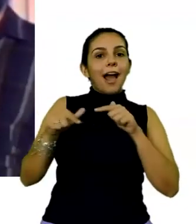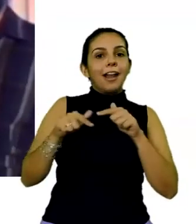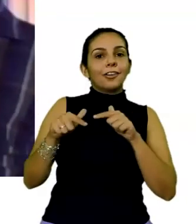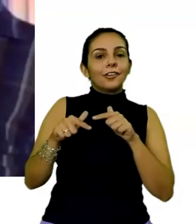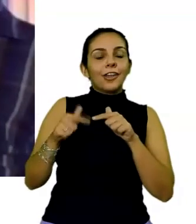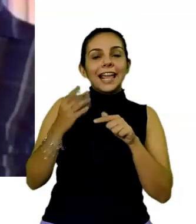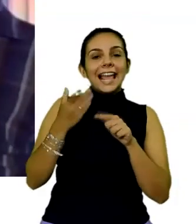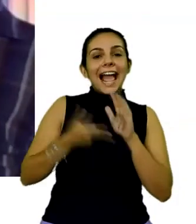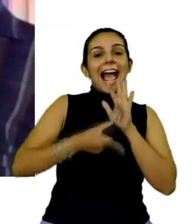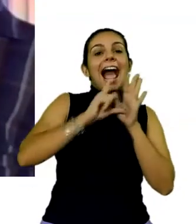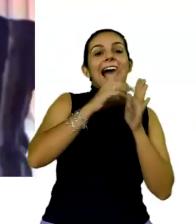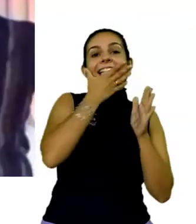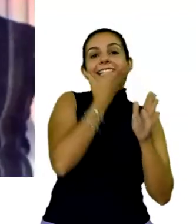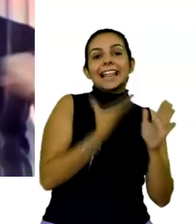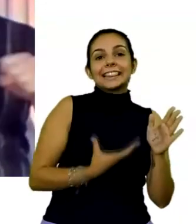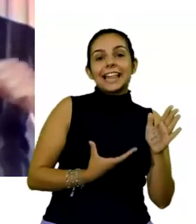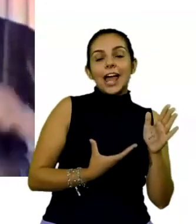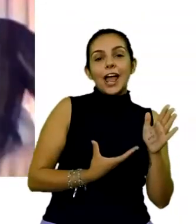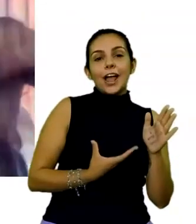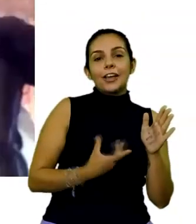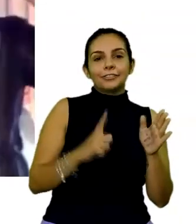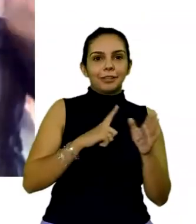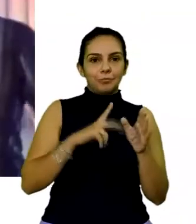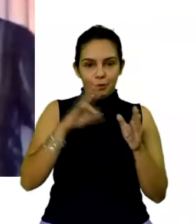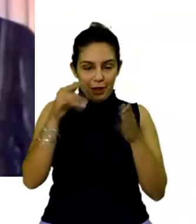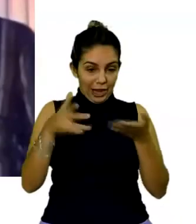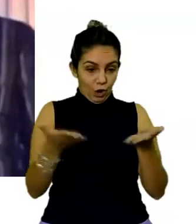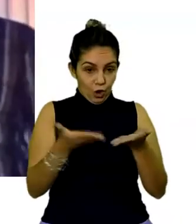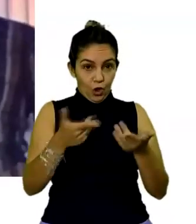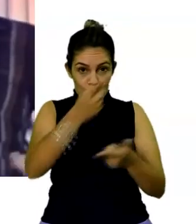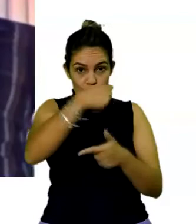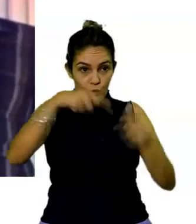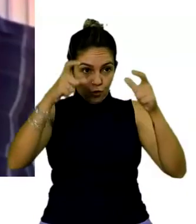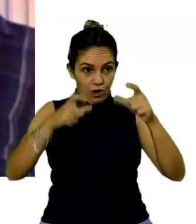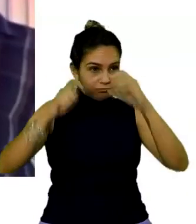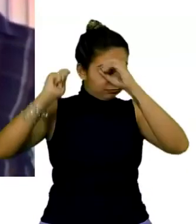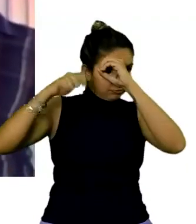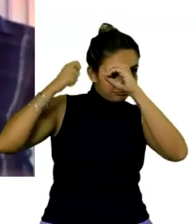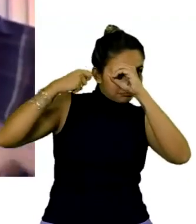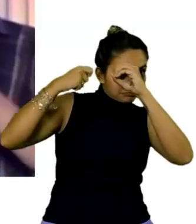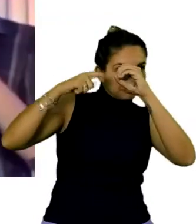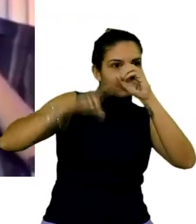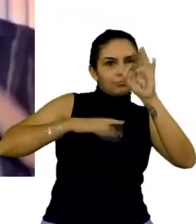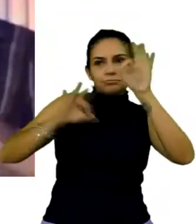Natal acontecer. Aqui nós temos câmeras, temos iluminação, temos técnicos de som, e o